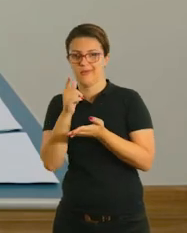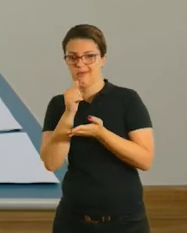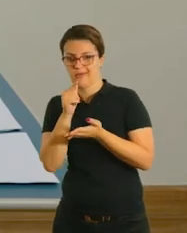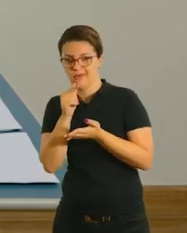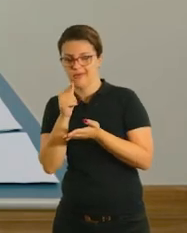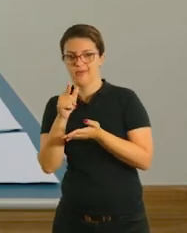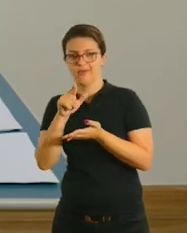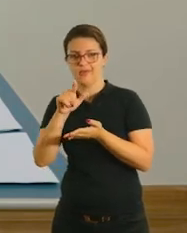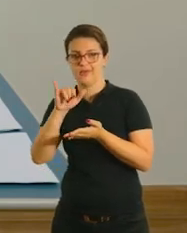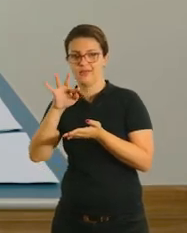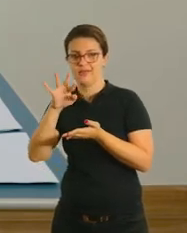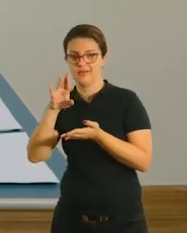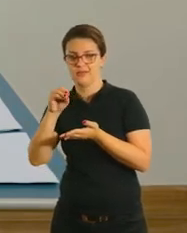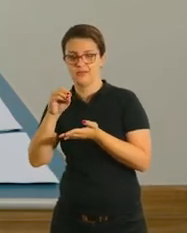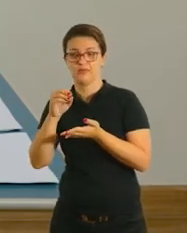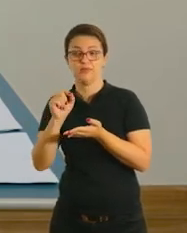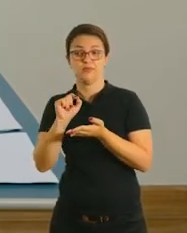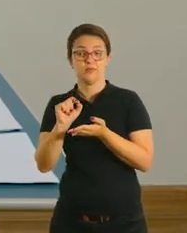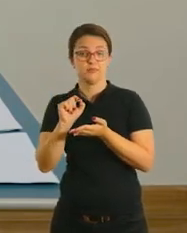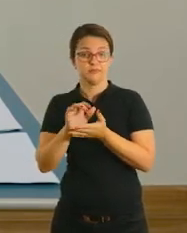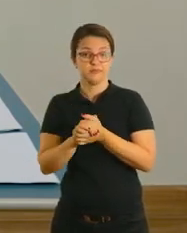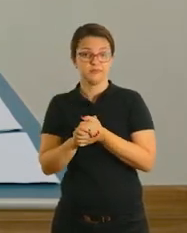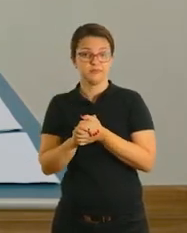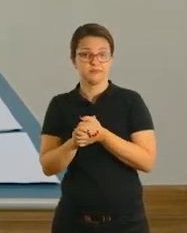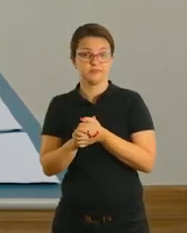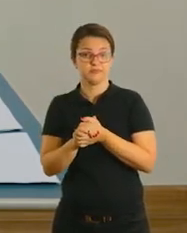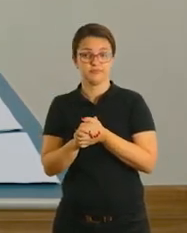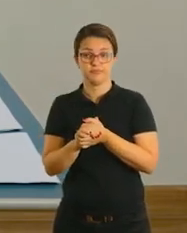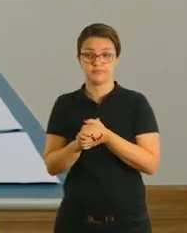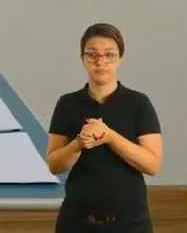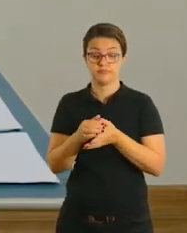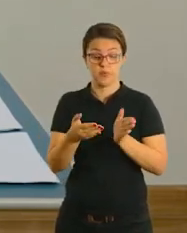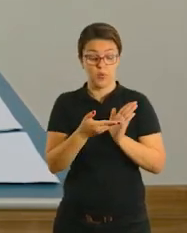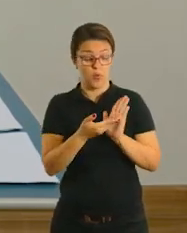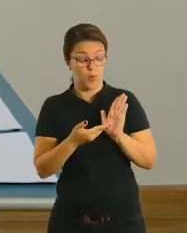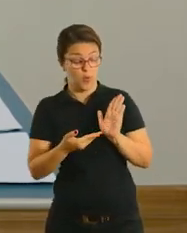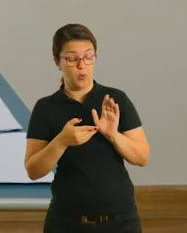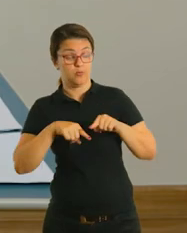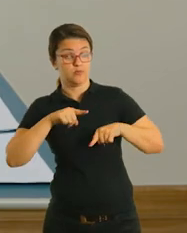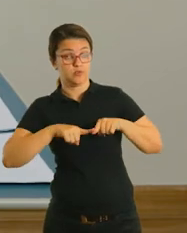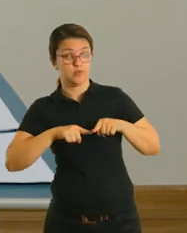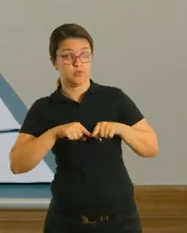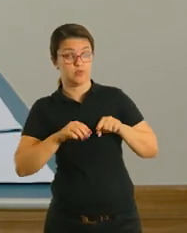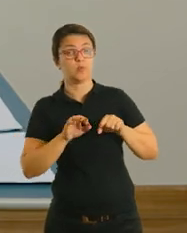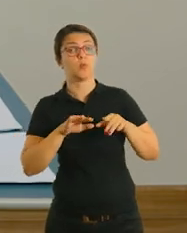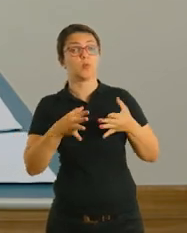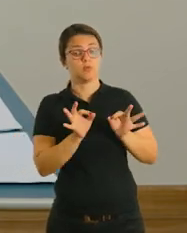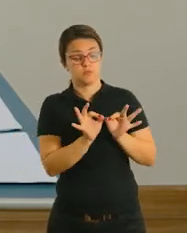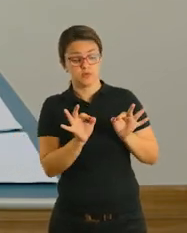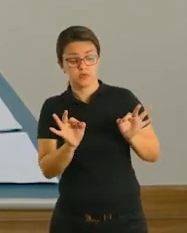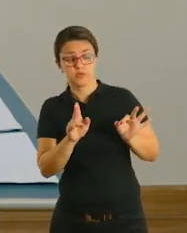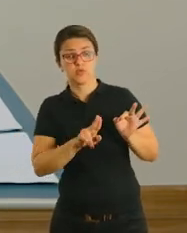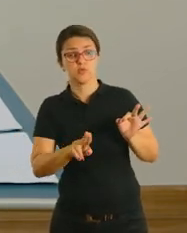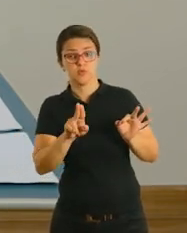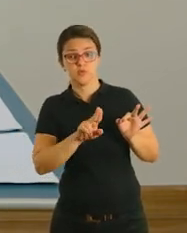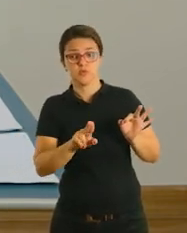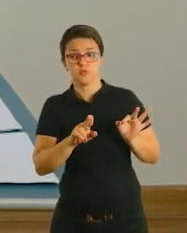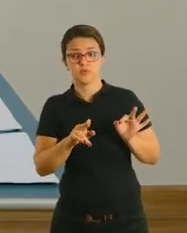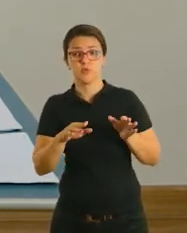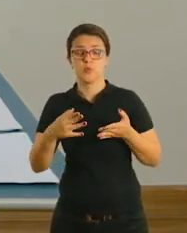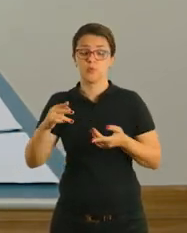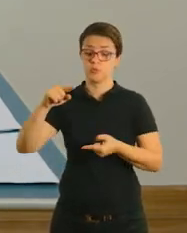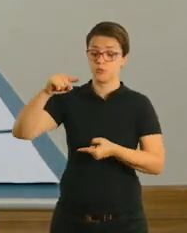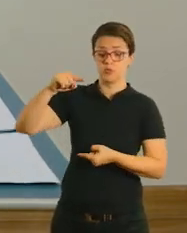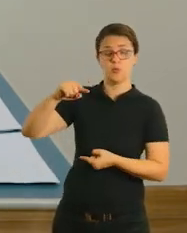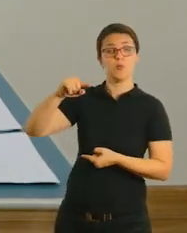caderno esses objetos aqui. Qual é a medida que eu uso para comprar este objeto?